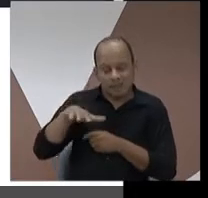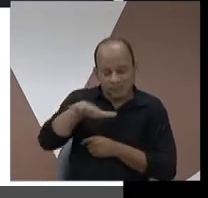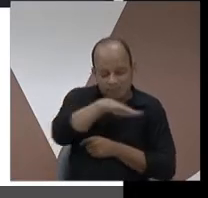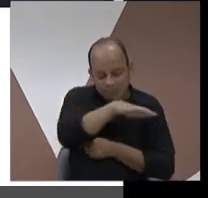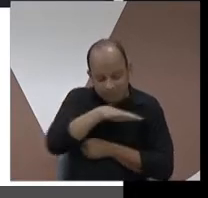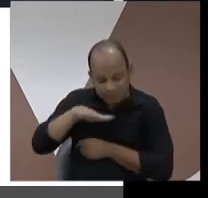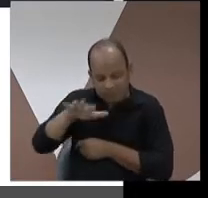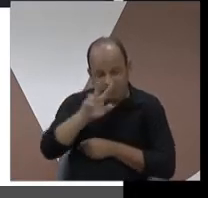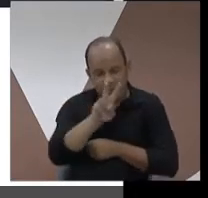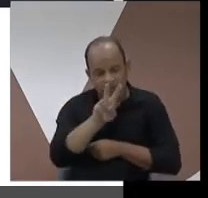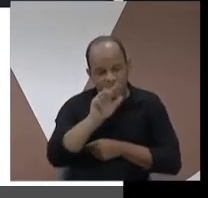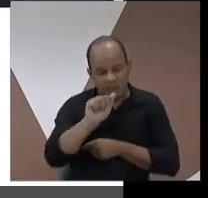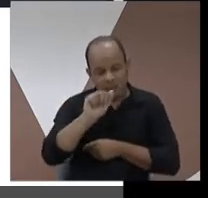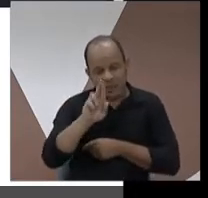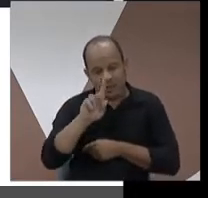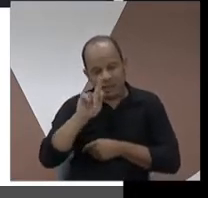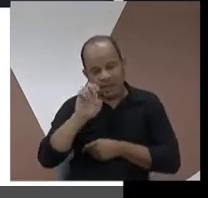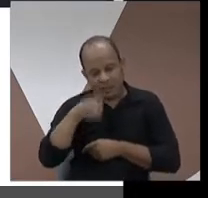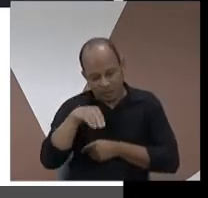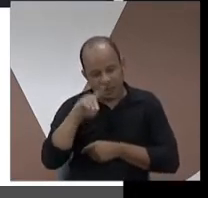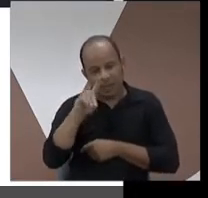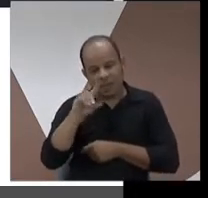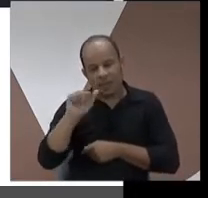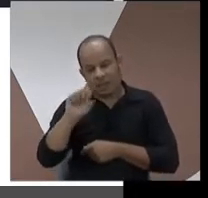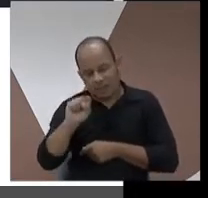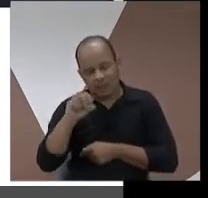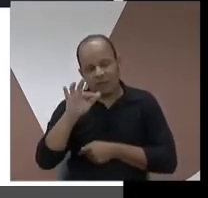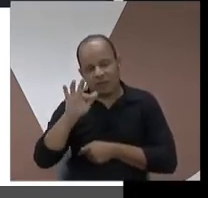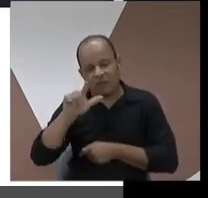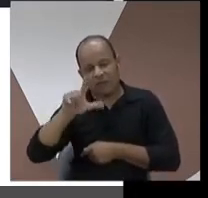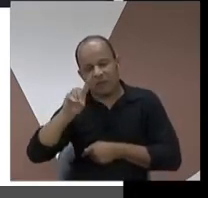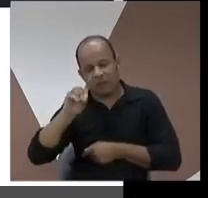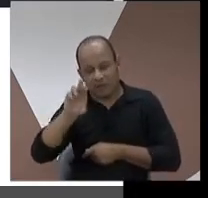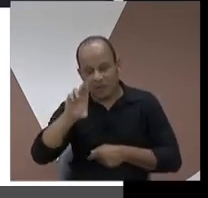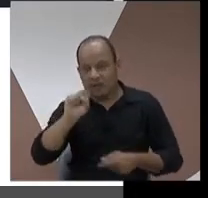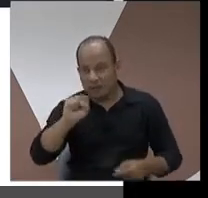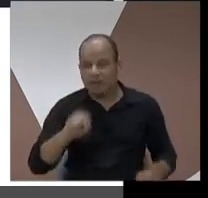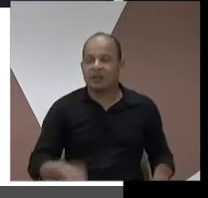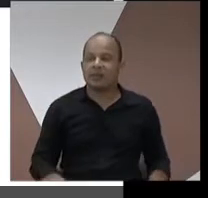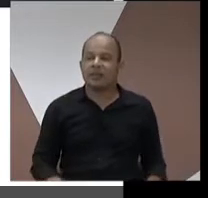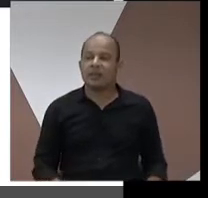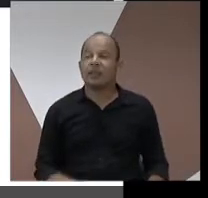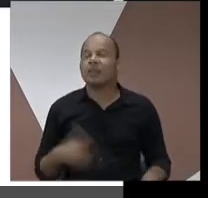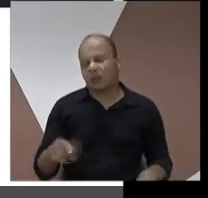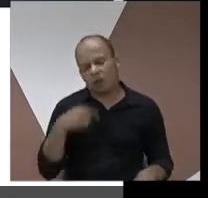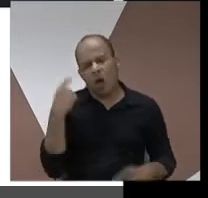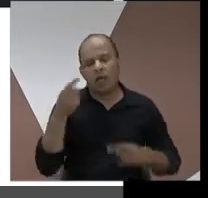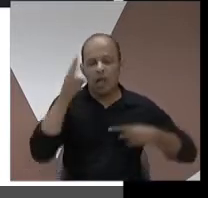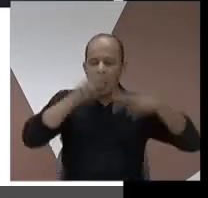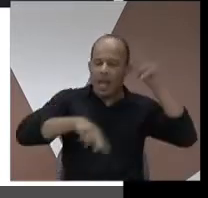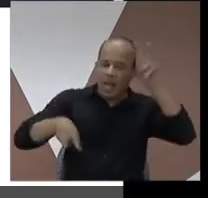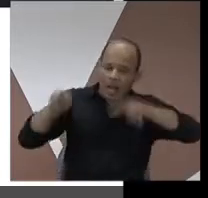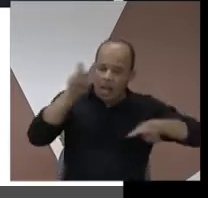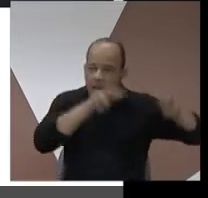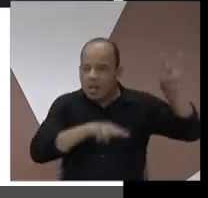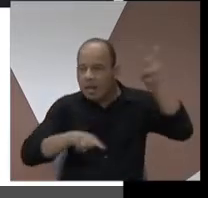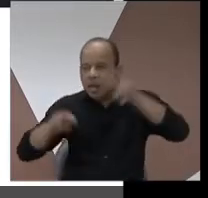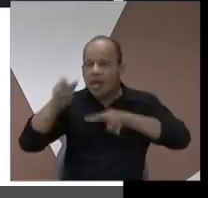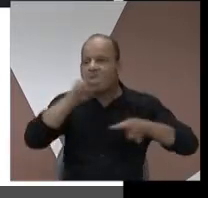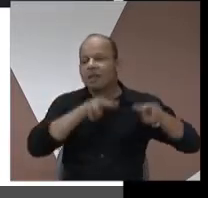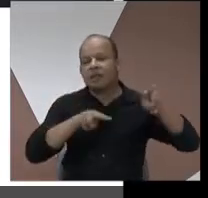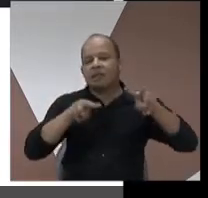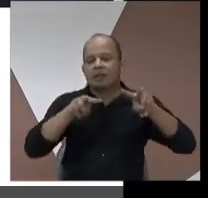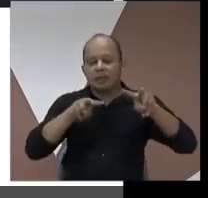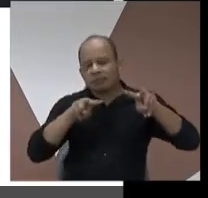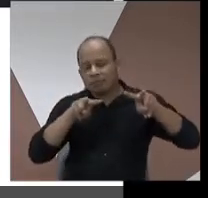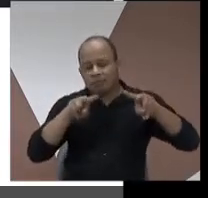né? Aí, nós fizemos essa análise da mesma forma que analisamos o traçado de...